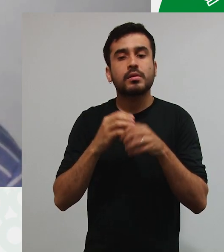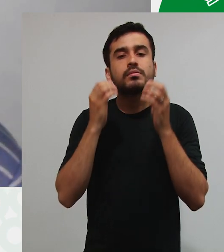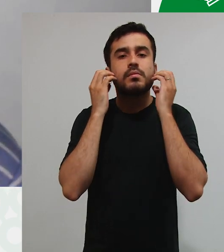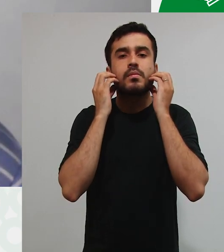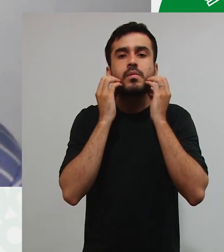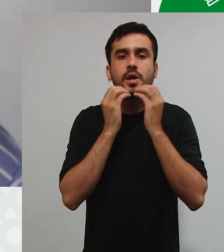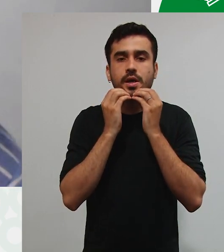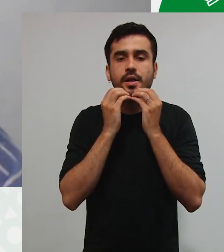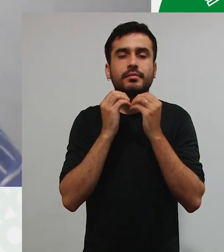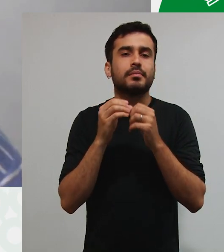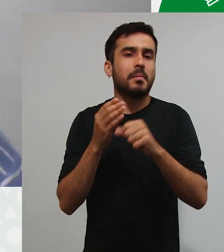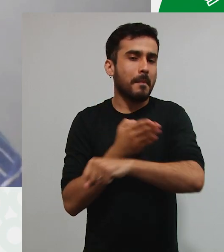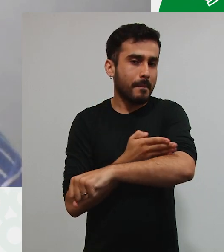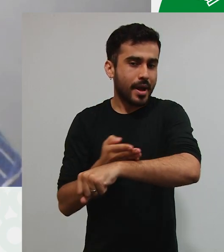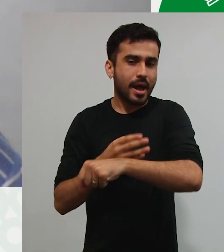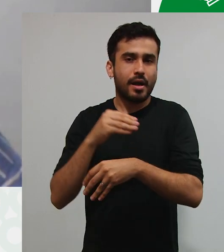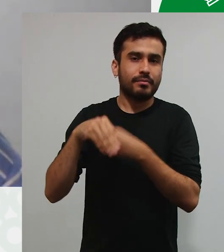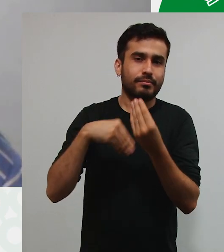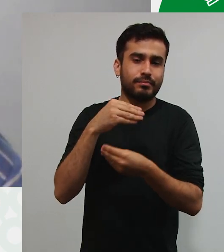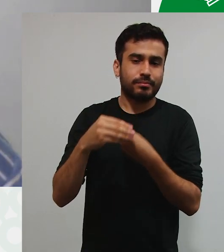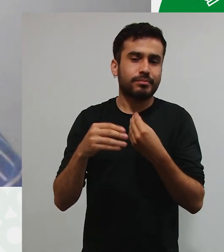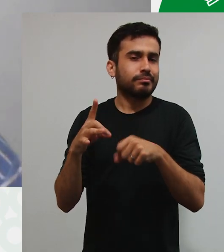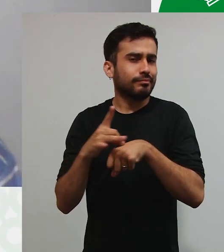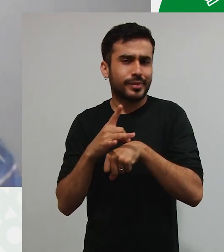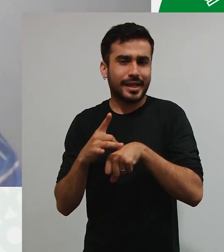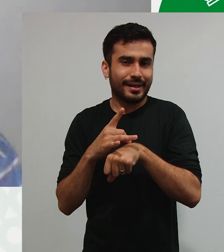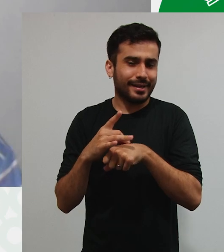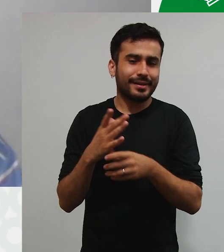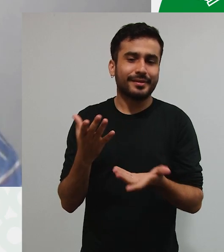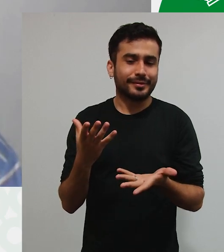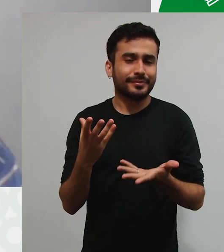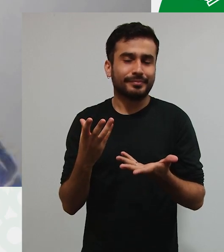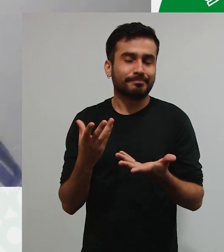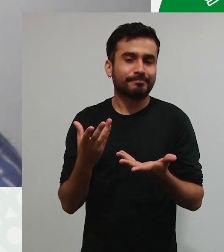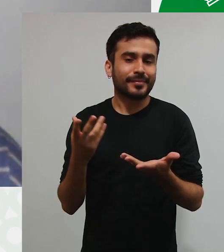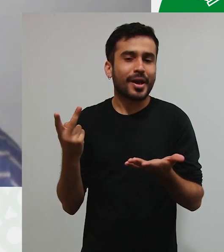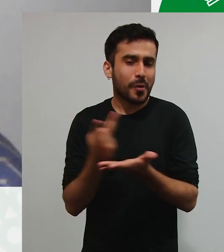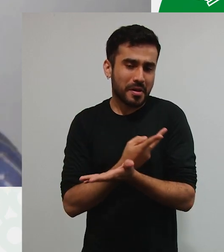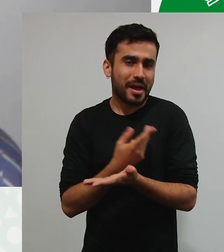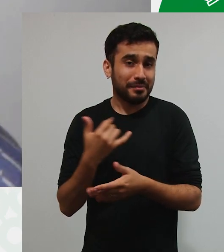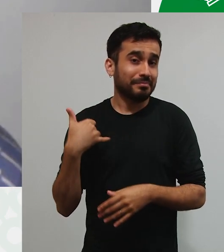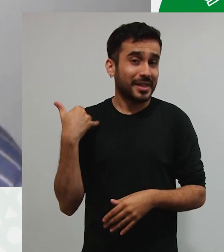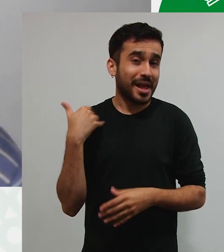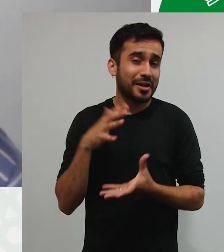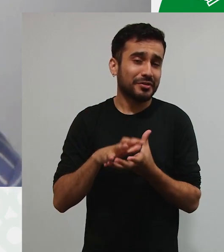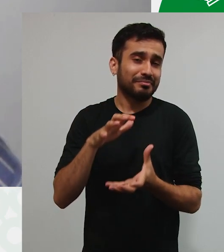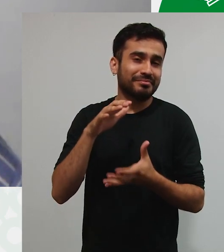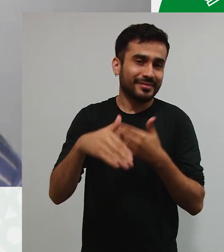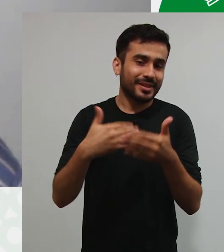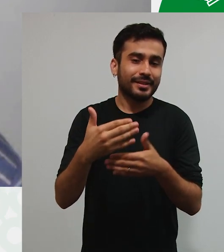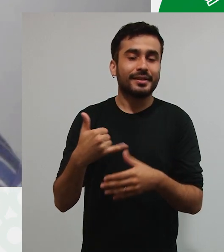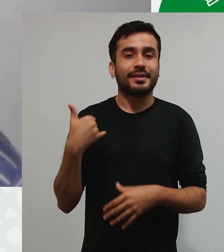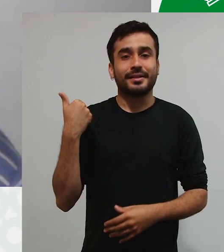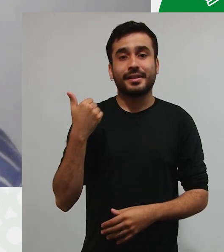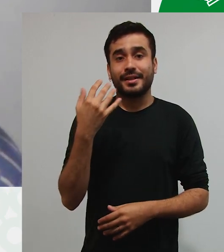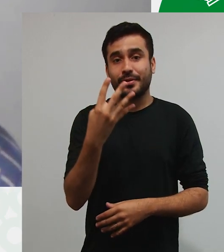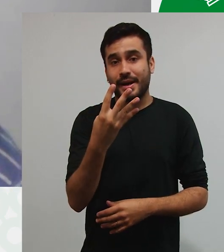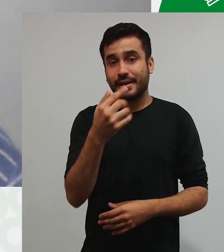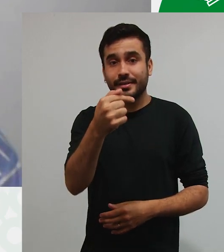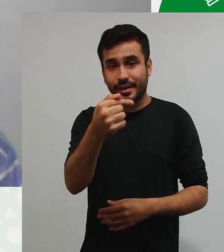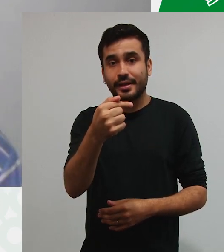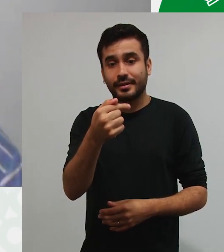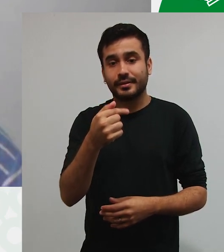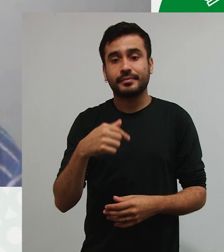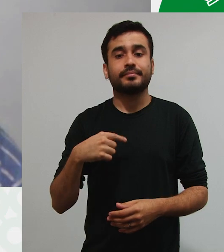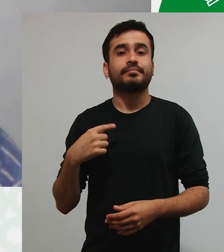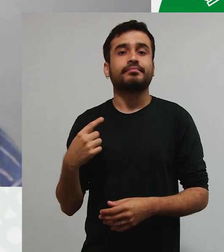olhos castanhos, tenho uma barba que ao mesmo tempo ela é grisalha, ao mesmo tempo ela é preta, tá uma mistureira por conta da idade,